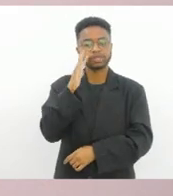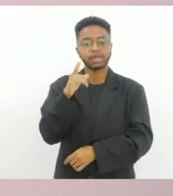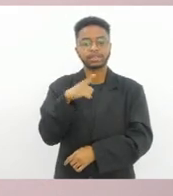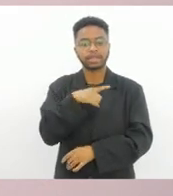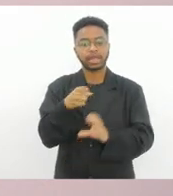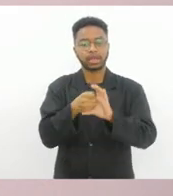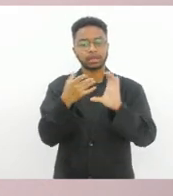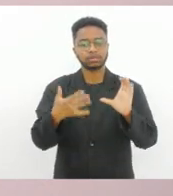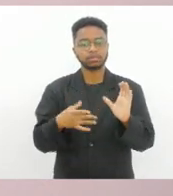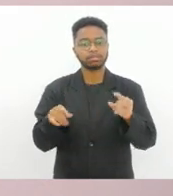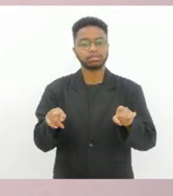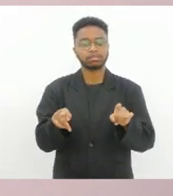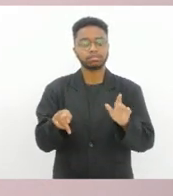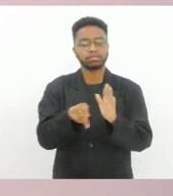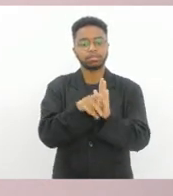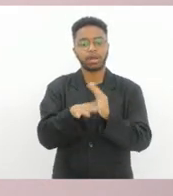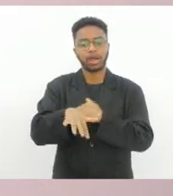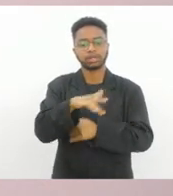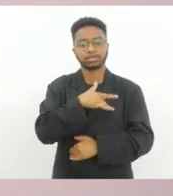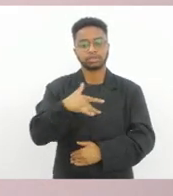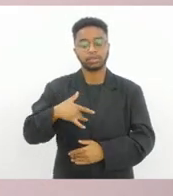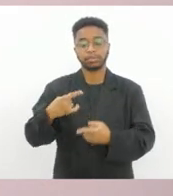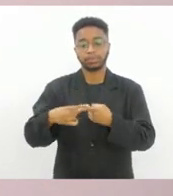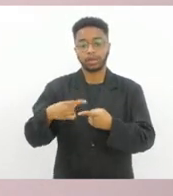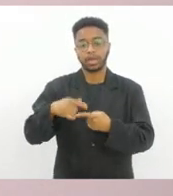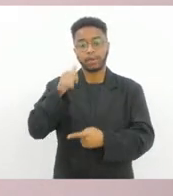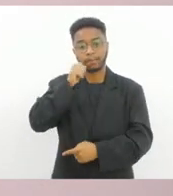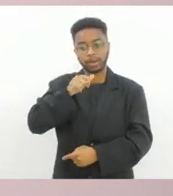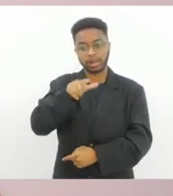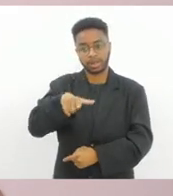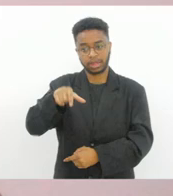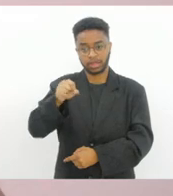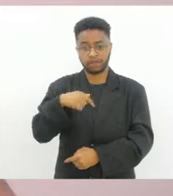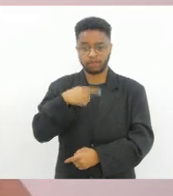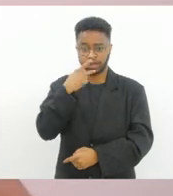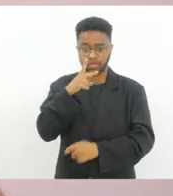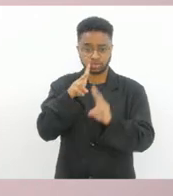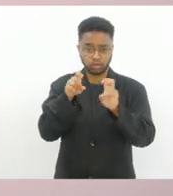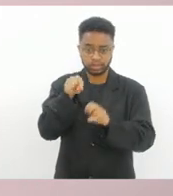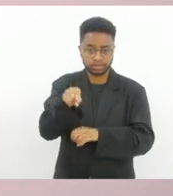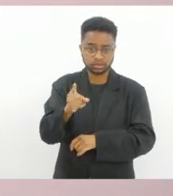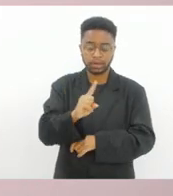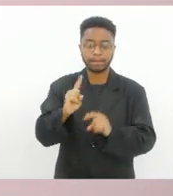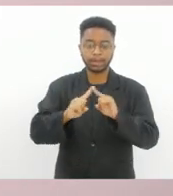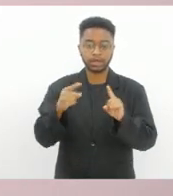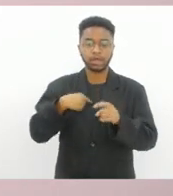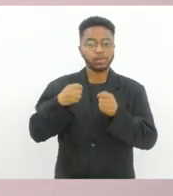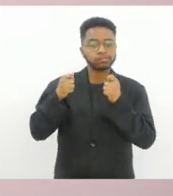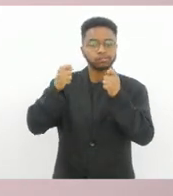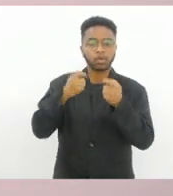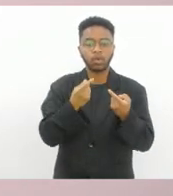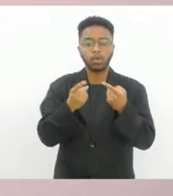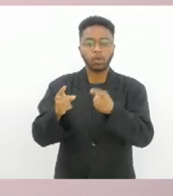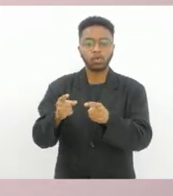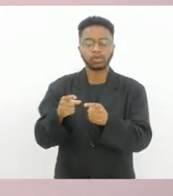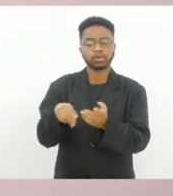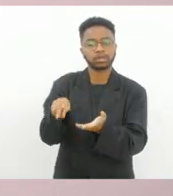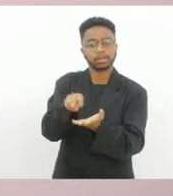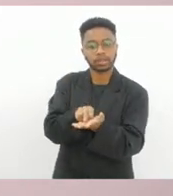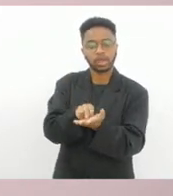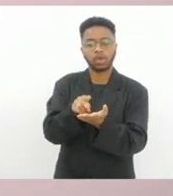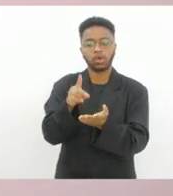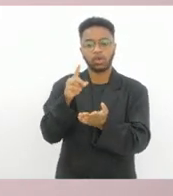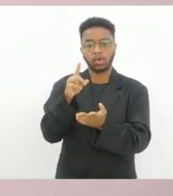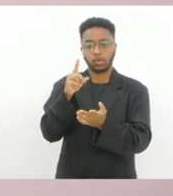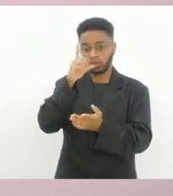de saúde. Né? Sem dúvida, nossas mulheres lésbicas, eu não vim aqui falar disso, mas sou militante antimanicomial, sem dúvida, nossas mulheres loucas